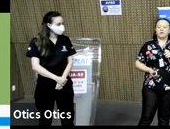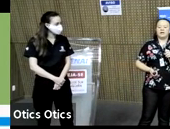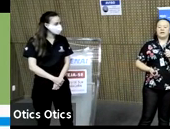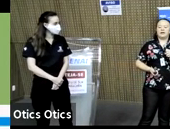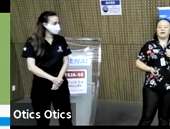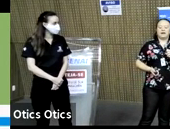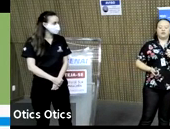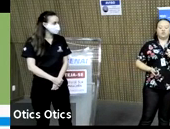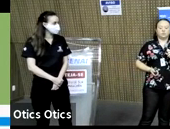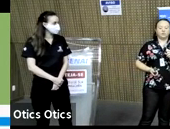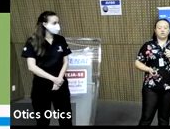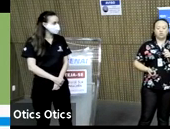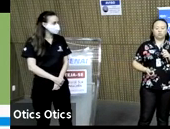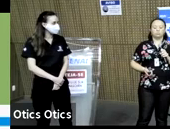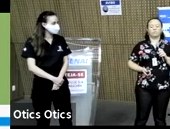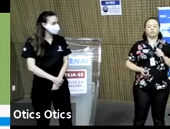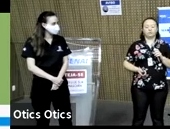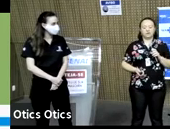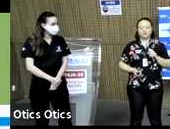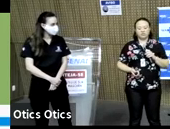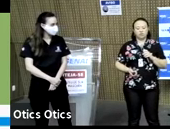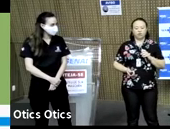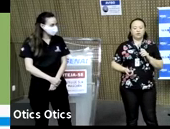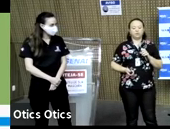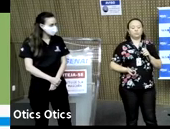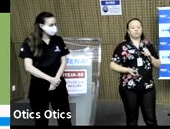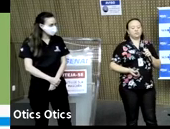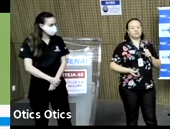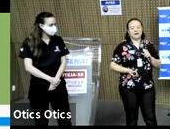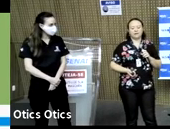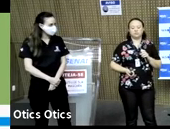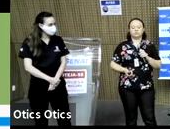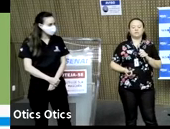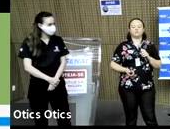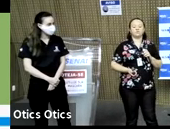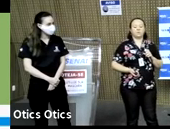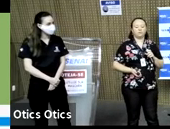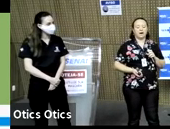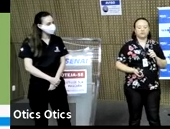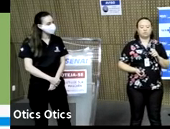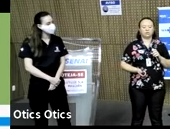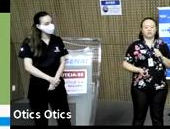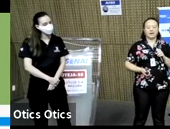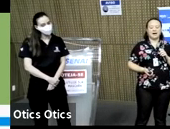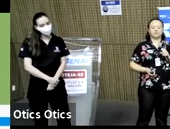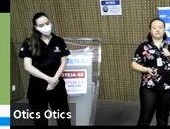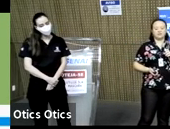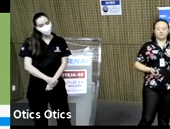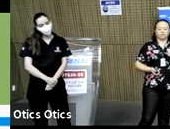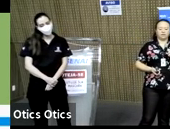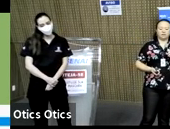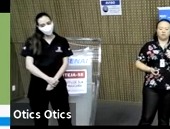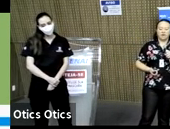absenteísmo. Em 2021, 228 solicitados, 201 aprovados, 8 negados,